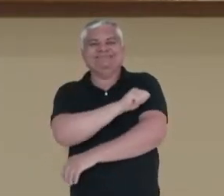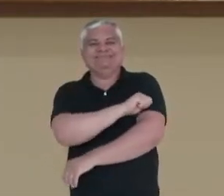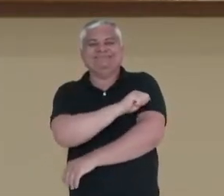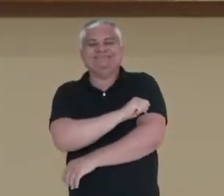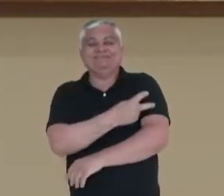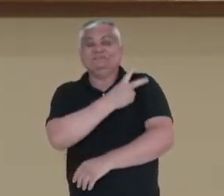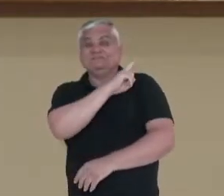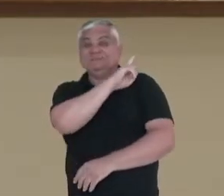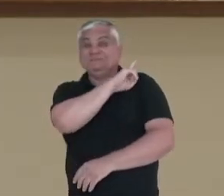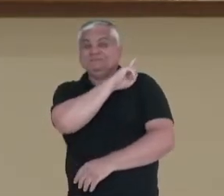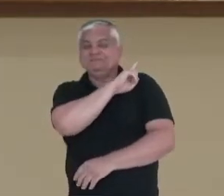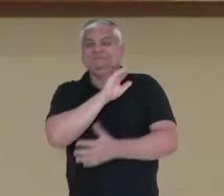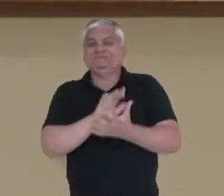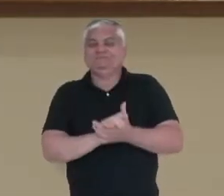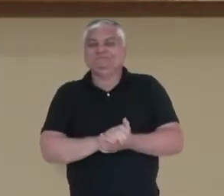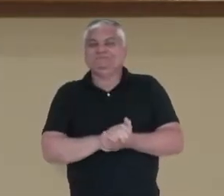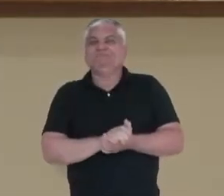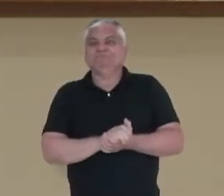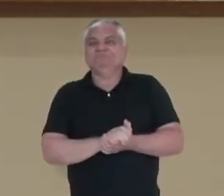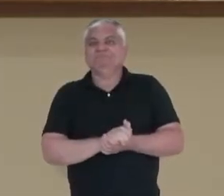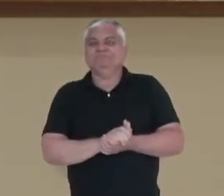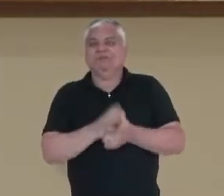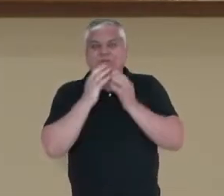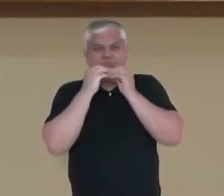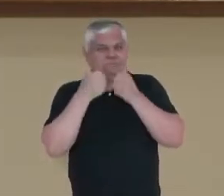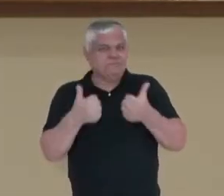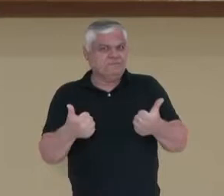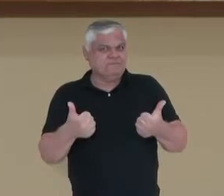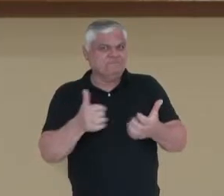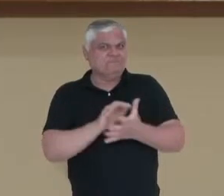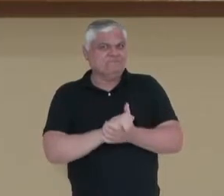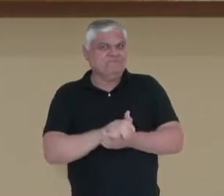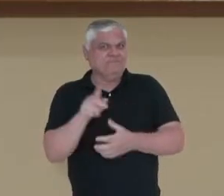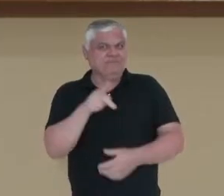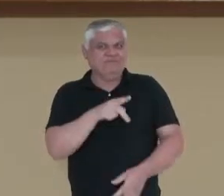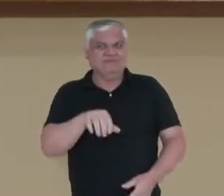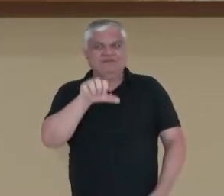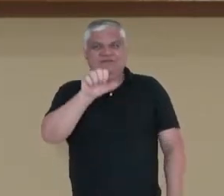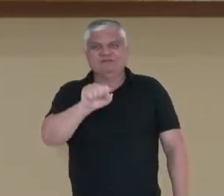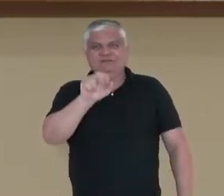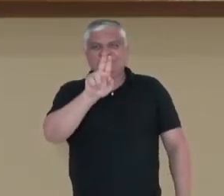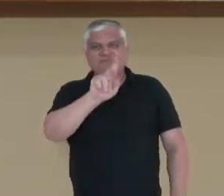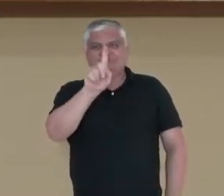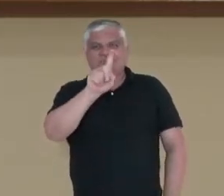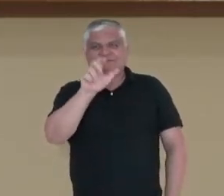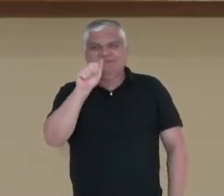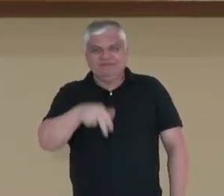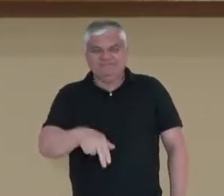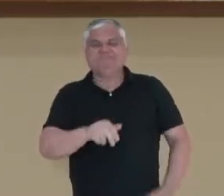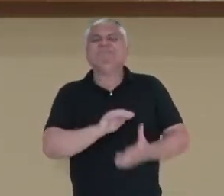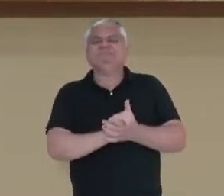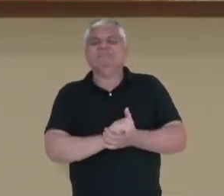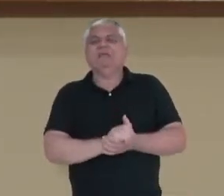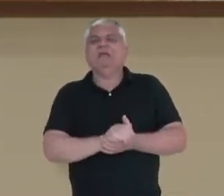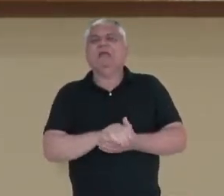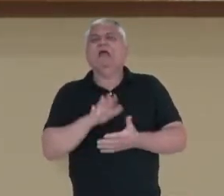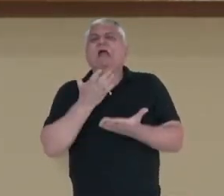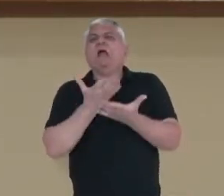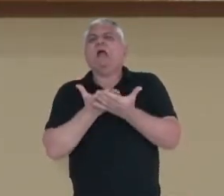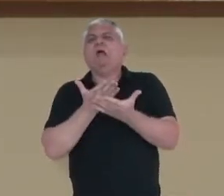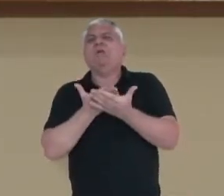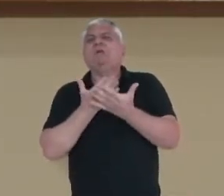estudantes da segunda série do ensino médio. Tudo bem com vocês? Eu sou a professora Susan dos Anjos e essa é mais